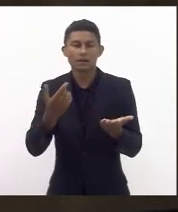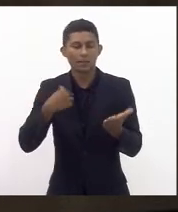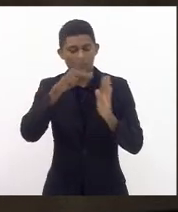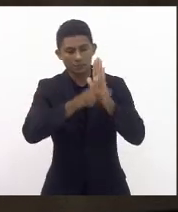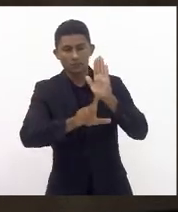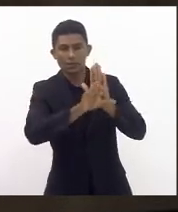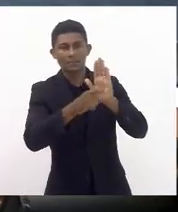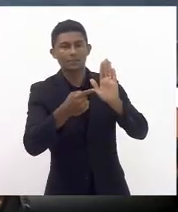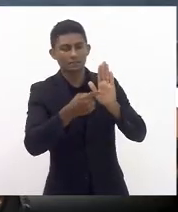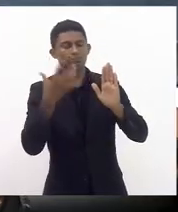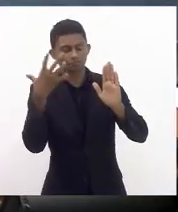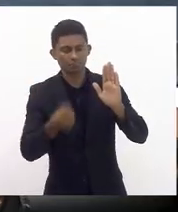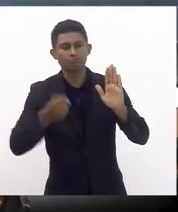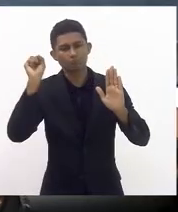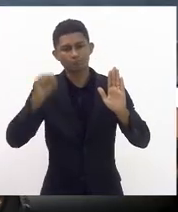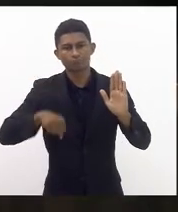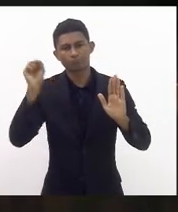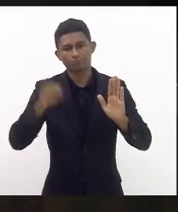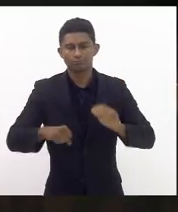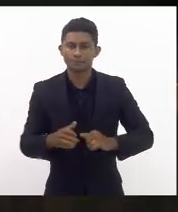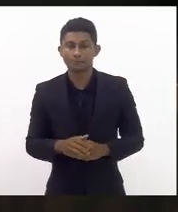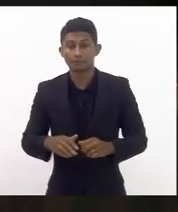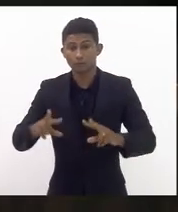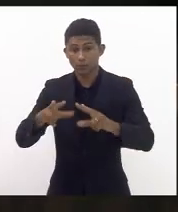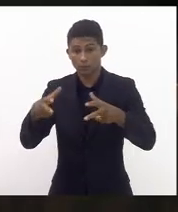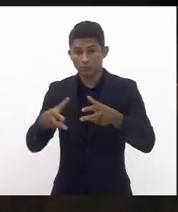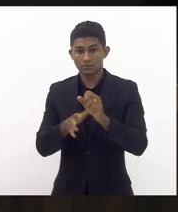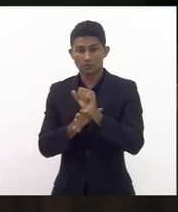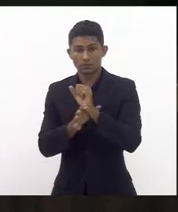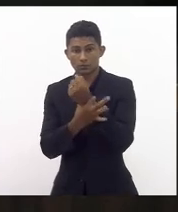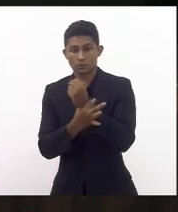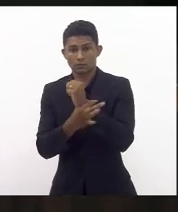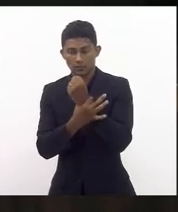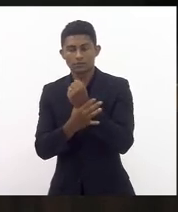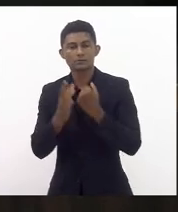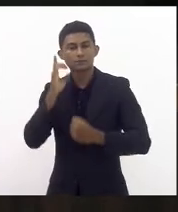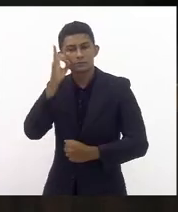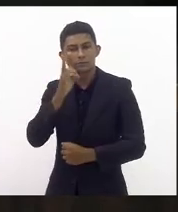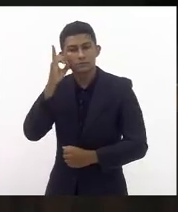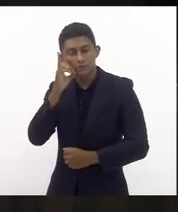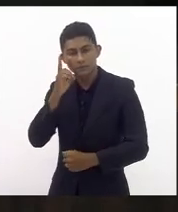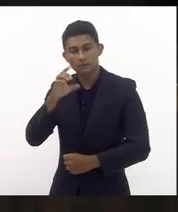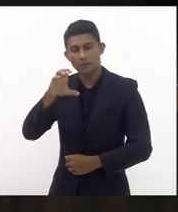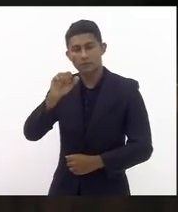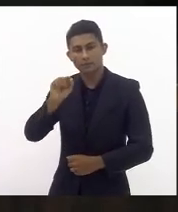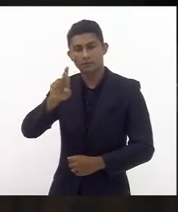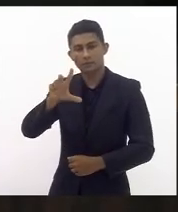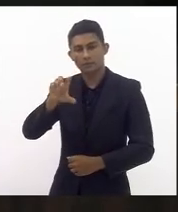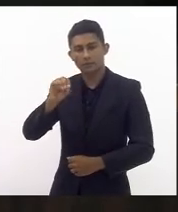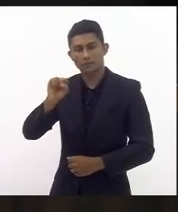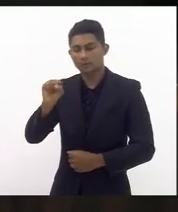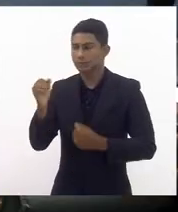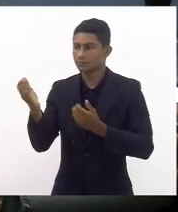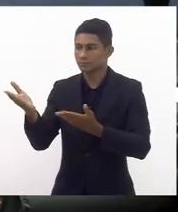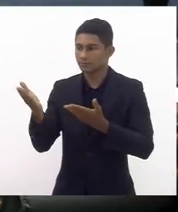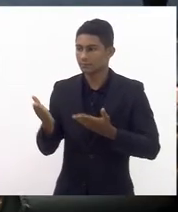presidente, é favorável. Pela Comissão de Segurança Pública, deputado delegado Carlos Augusto.